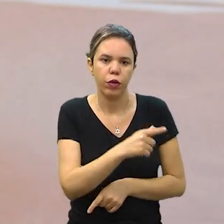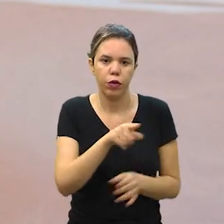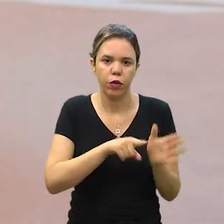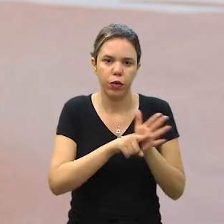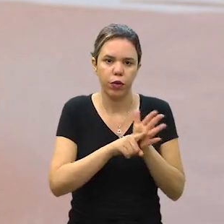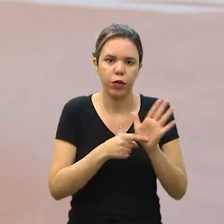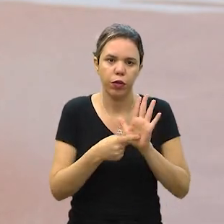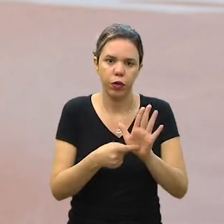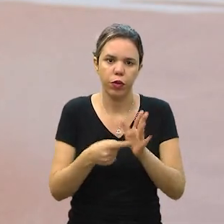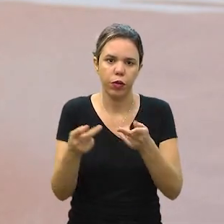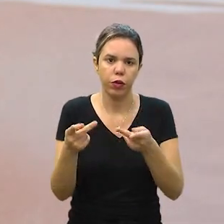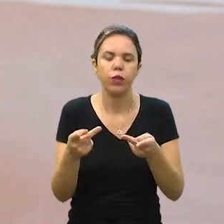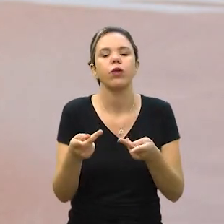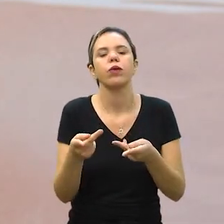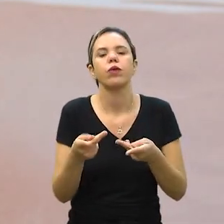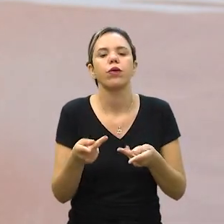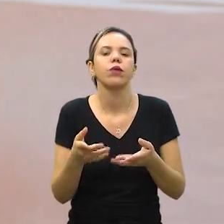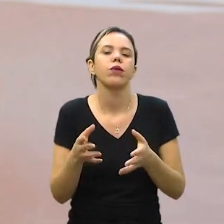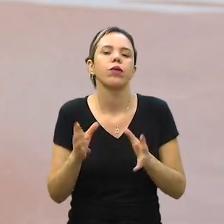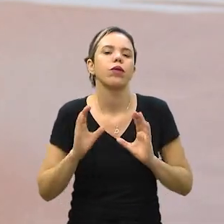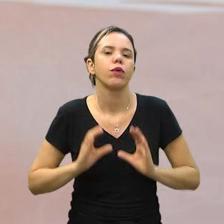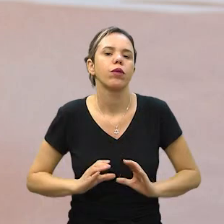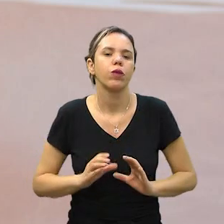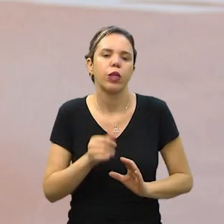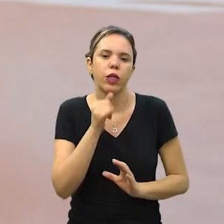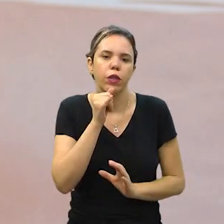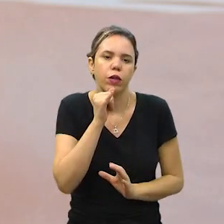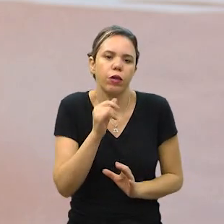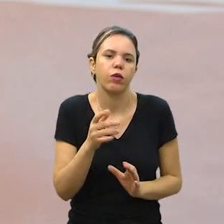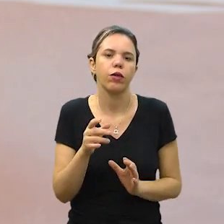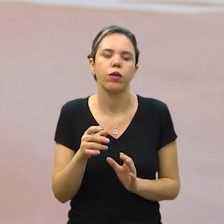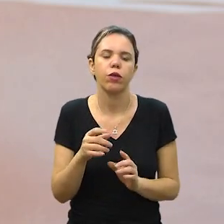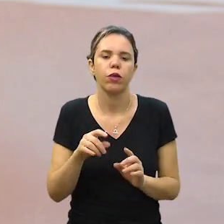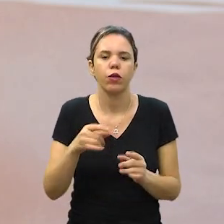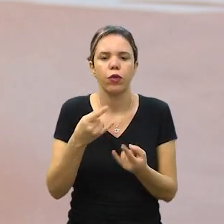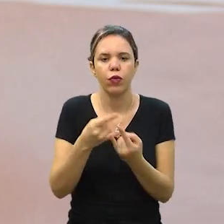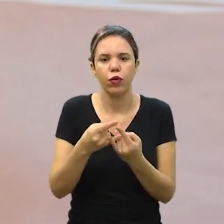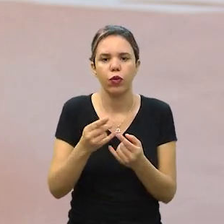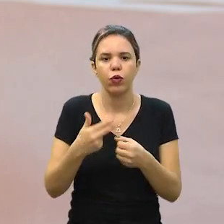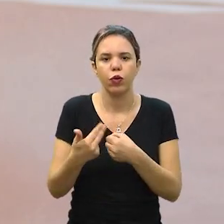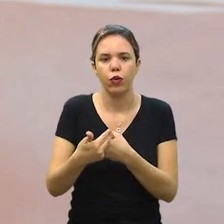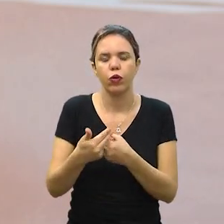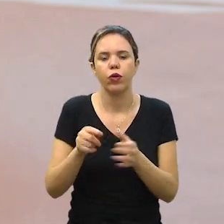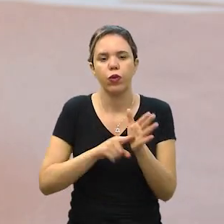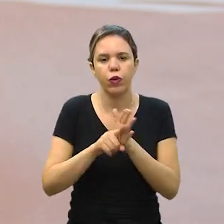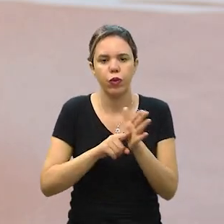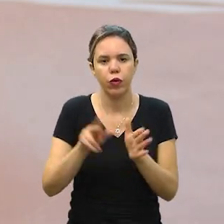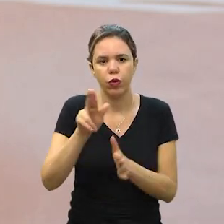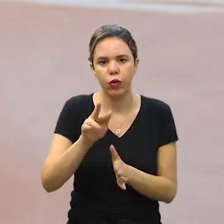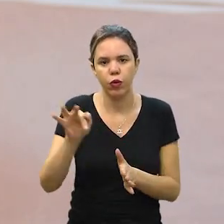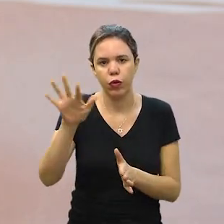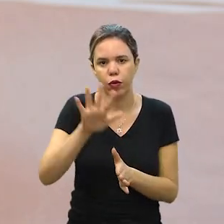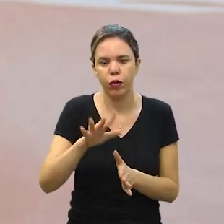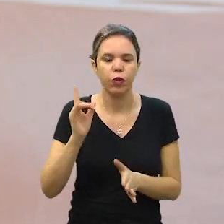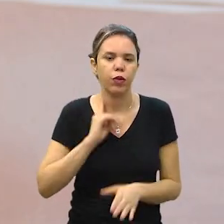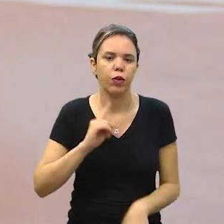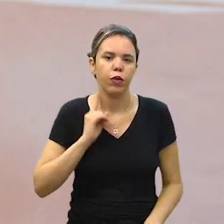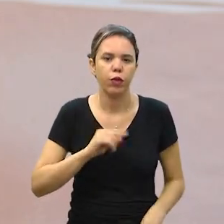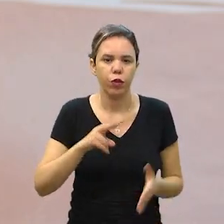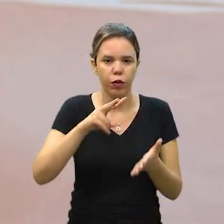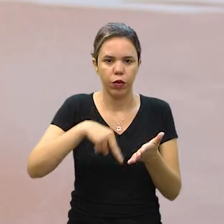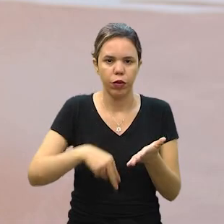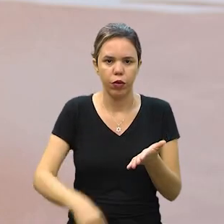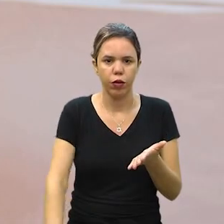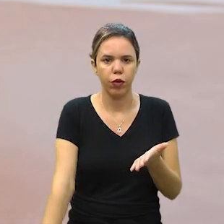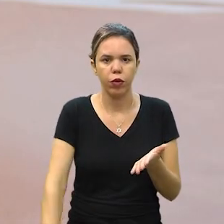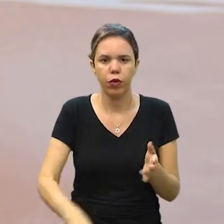outra pesquisa aqui, a Convide Comportamentos, que foi realizada também pela Fiocruz, Unicamp e a Universidade Federal de Minas Gerais. Eu vou